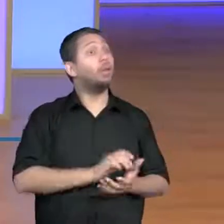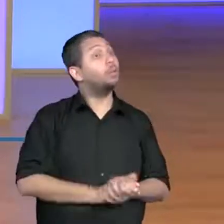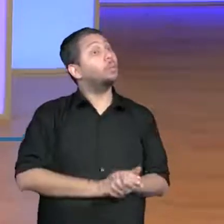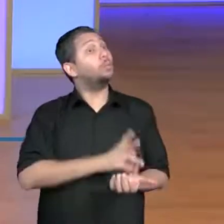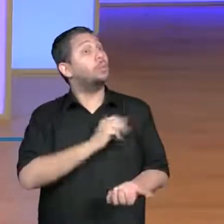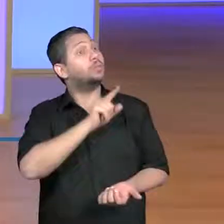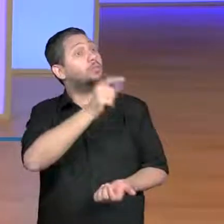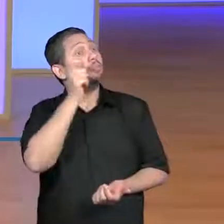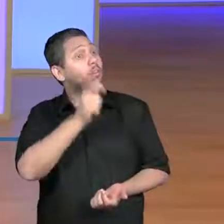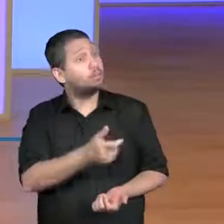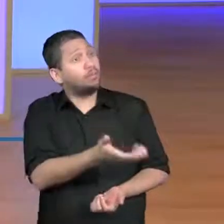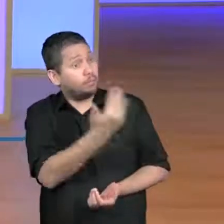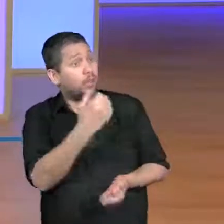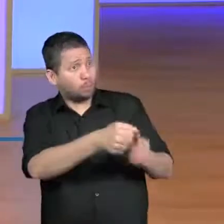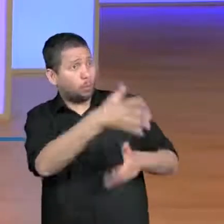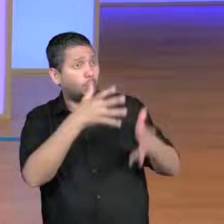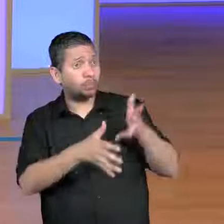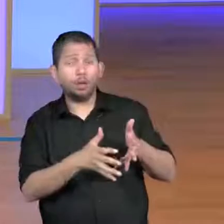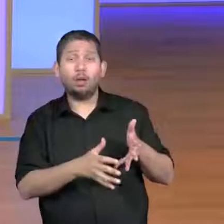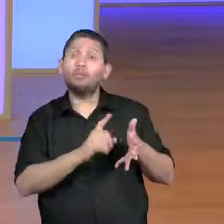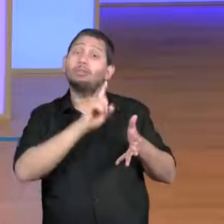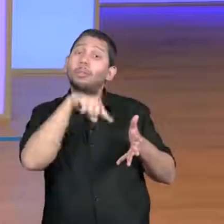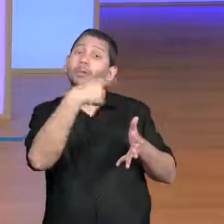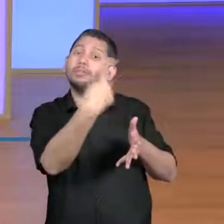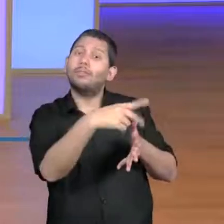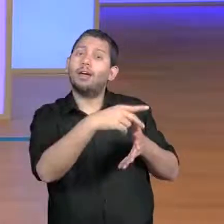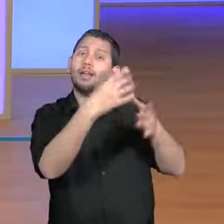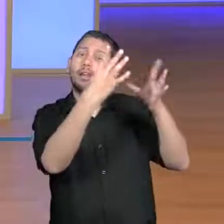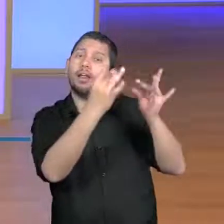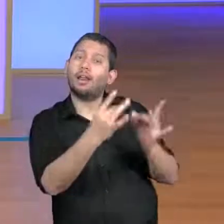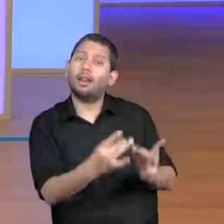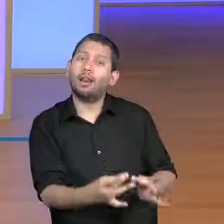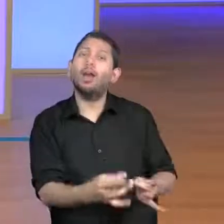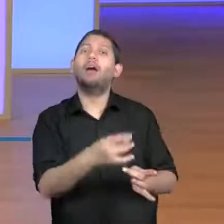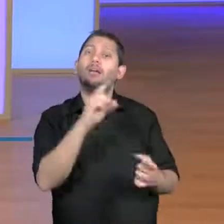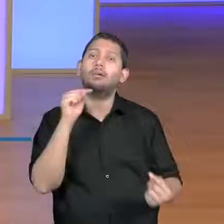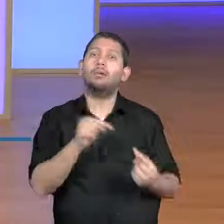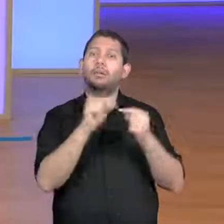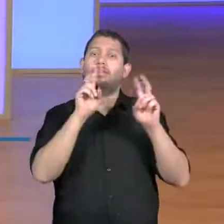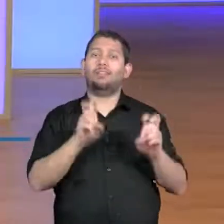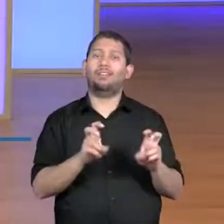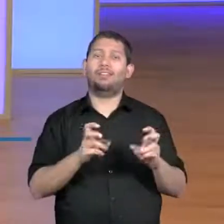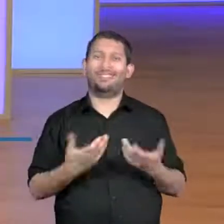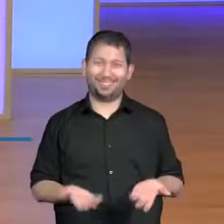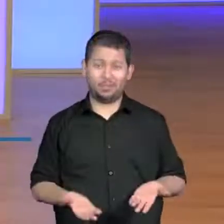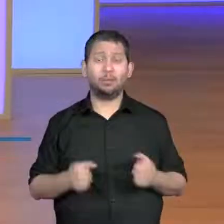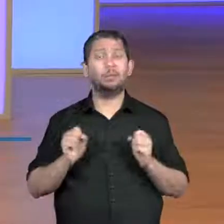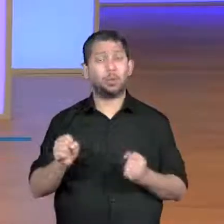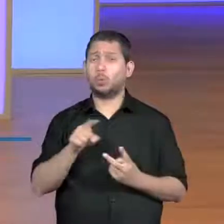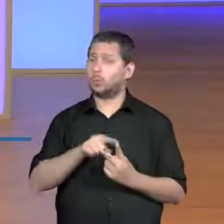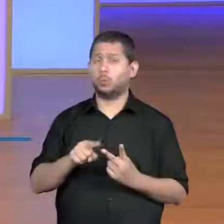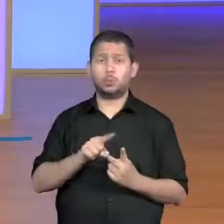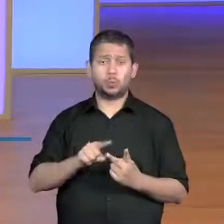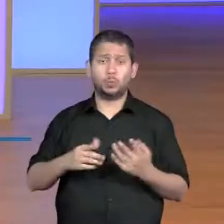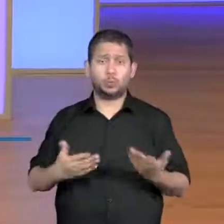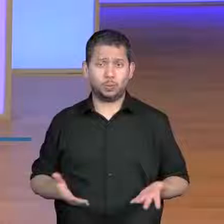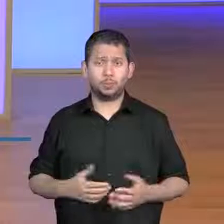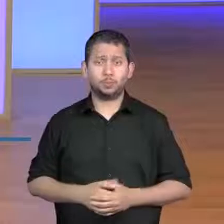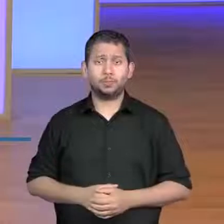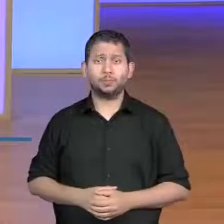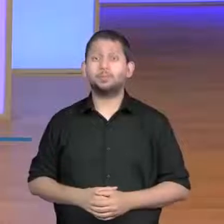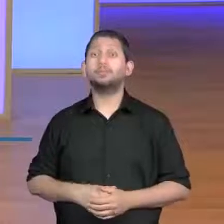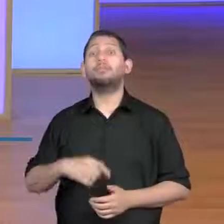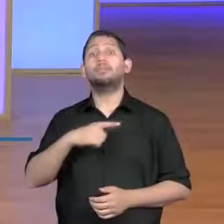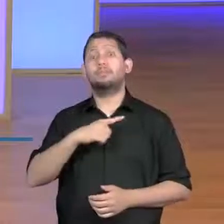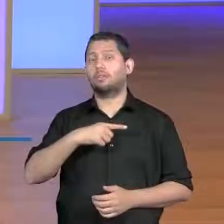riquezas de informações. Vamos no assunto. Legal, né? É. Então, muito bem. Então, a gente percebeu aqui que além de entrevista